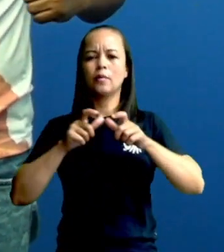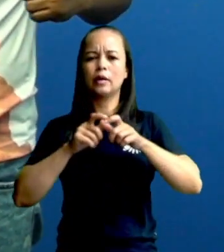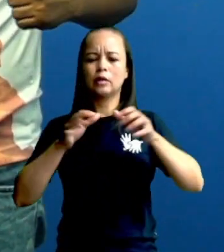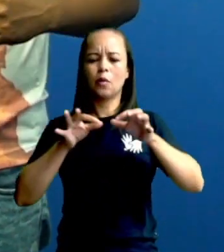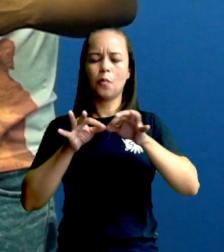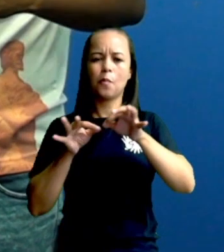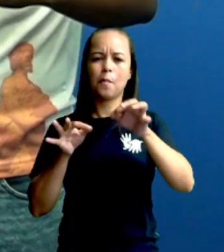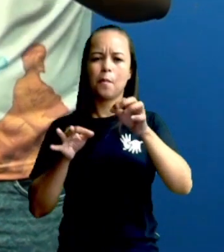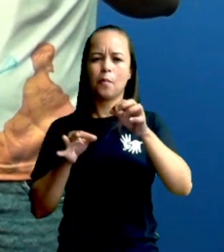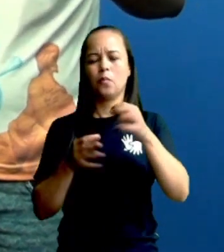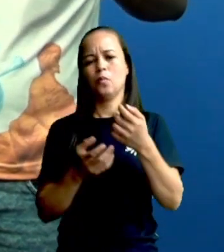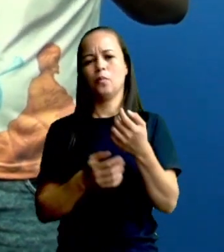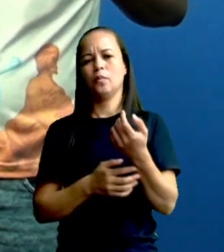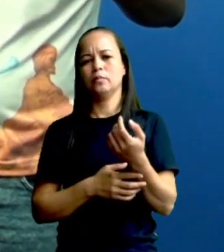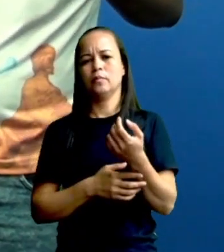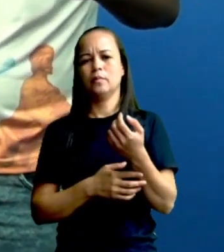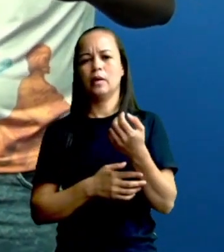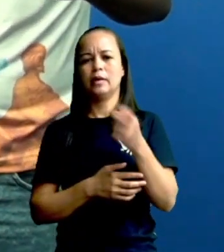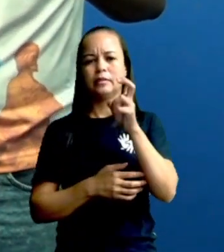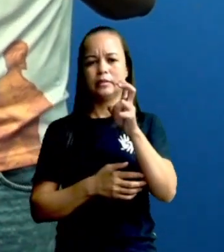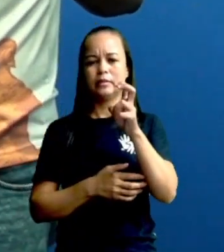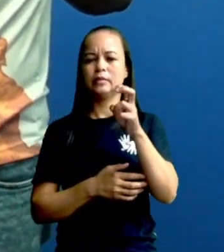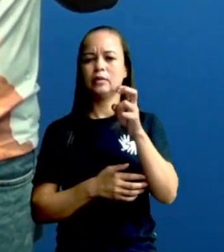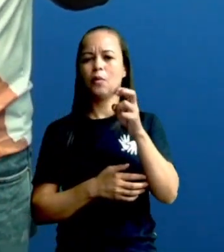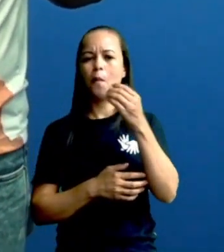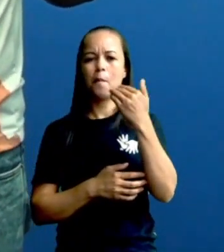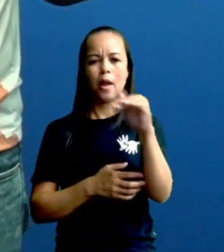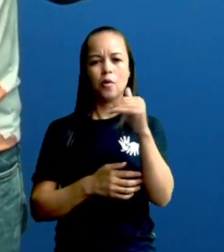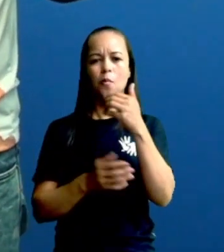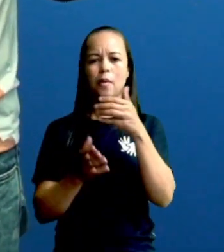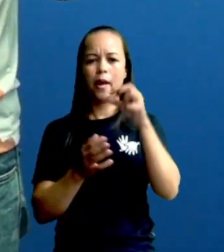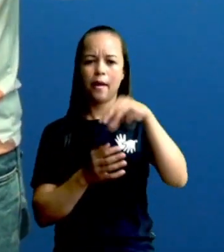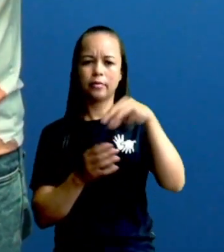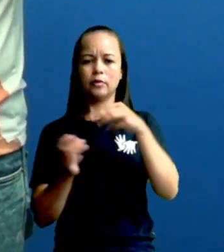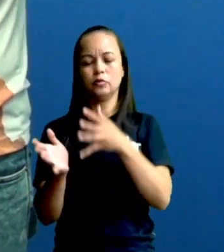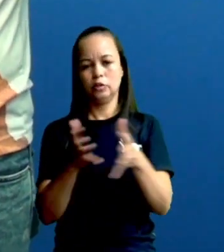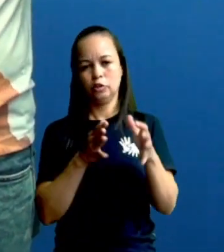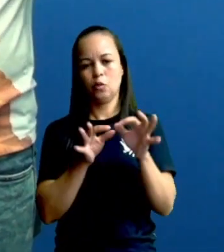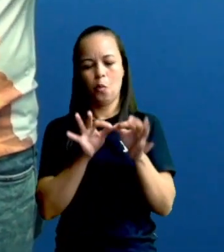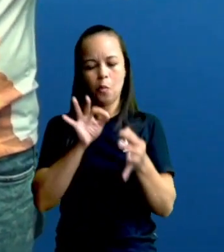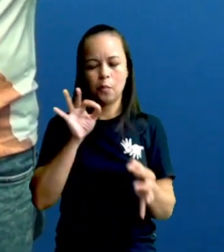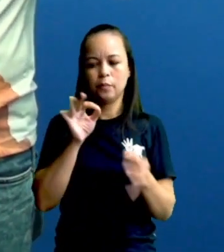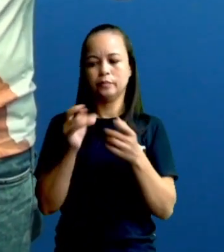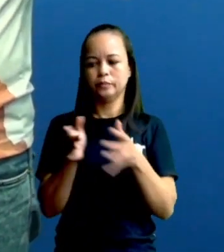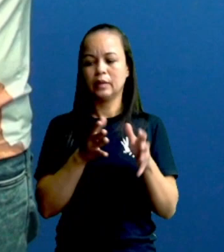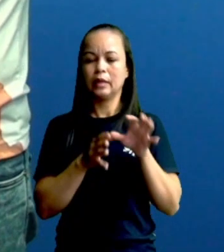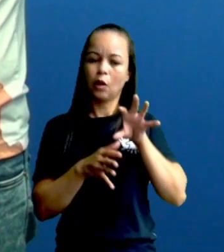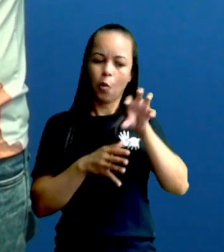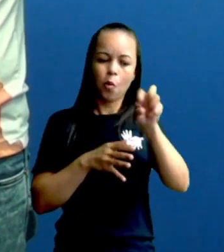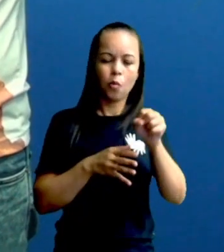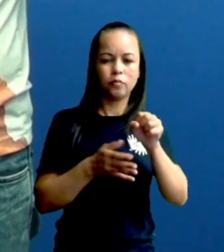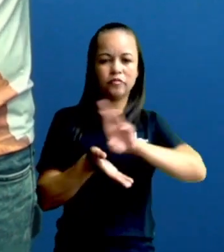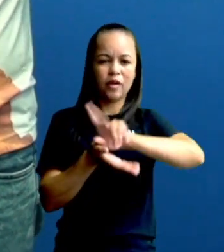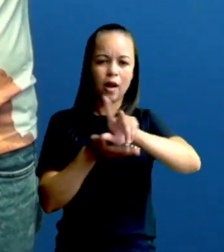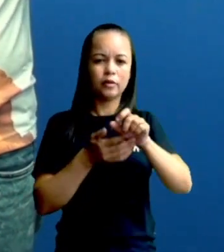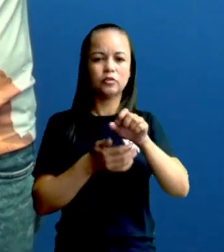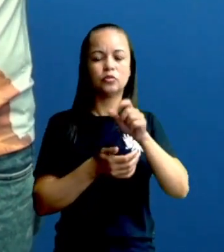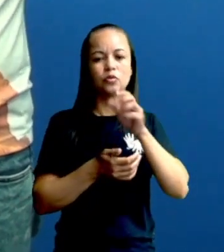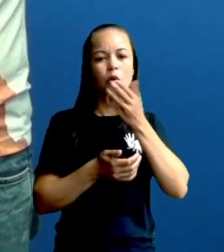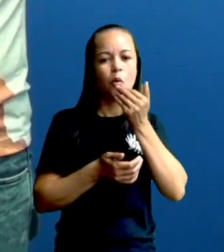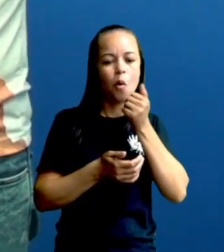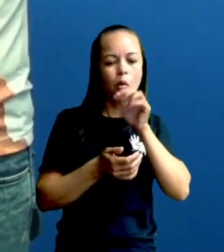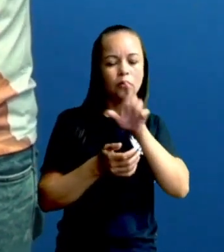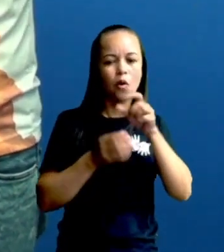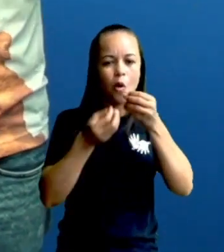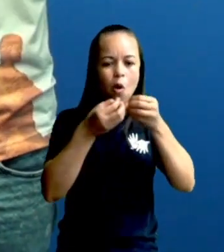1,5 metro de comprimento, que além de se alimentarem das mabuias, de devorar as mabuias, também devoram os ovos de diversas aves que